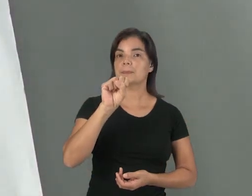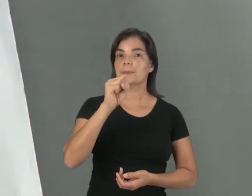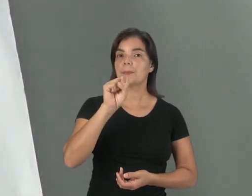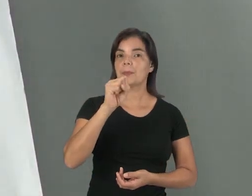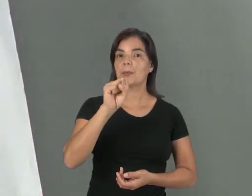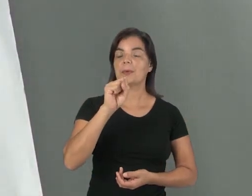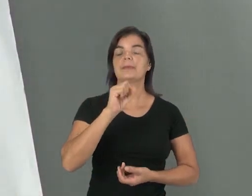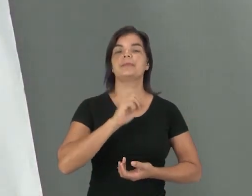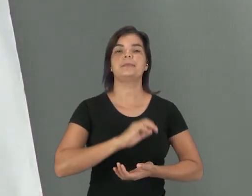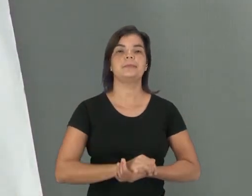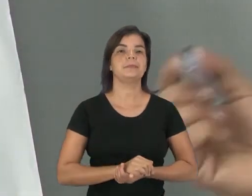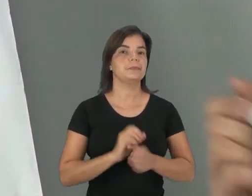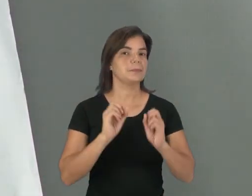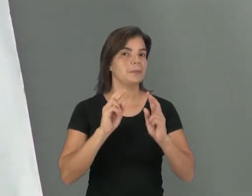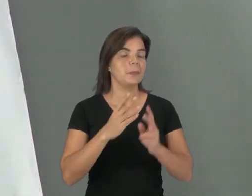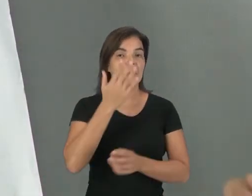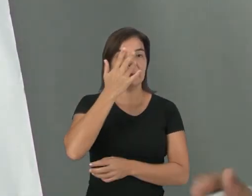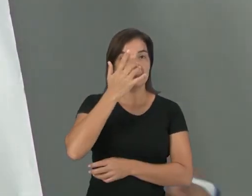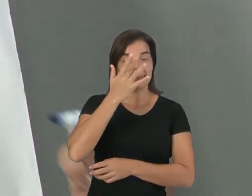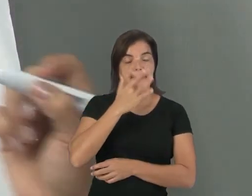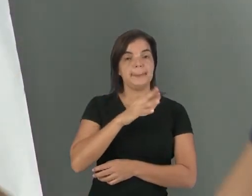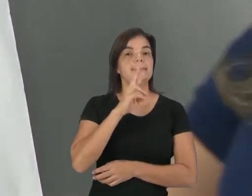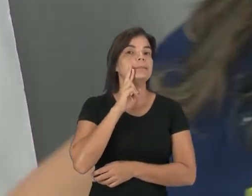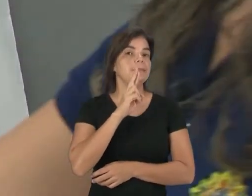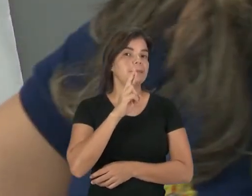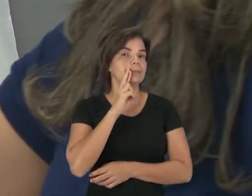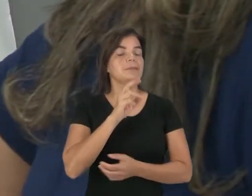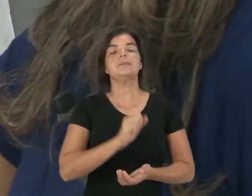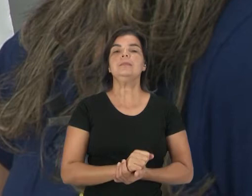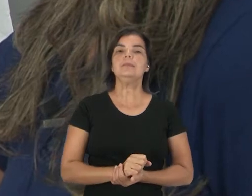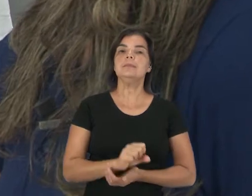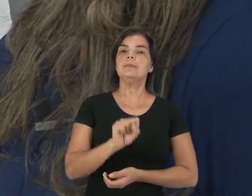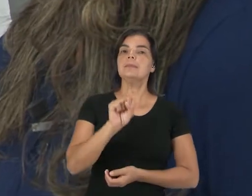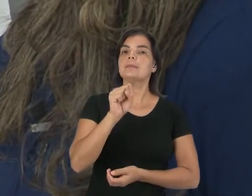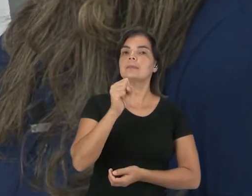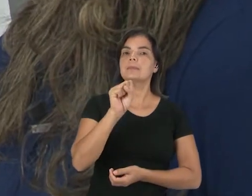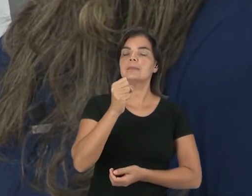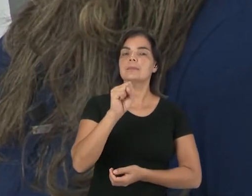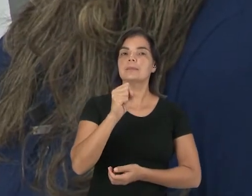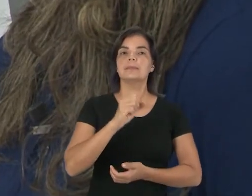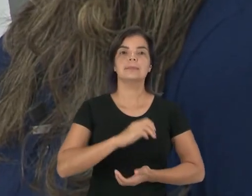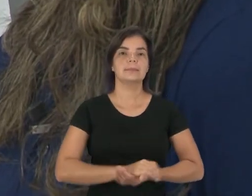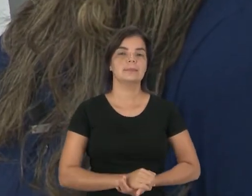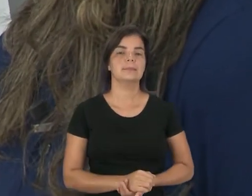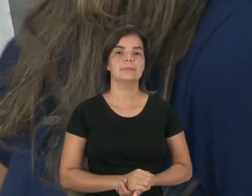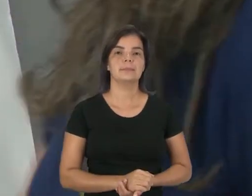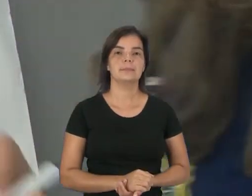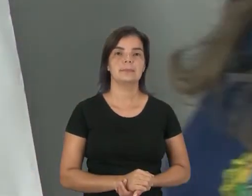8. Ok, crianças? Então, vamos responder. Nós temos, então, aqui